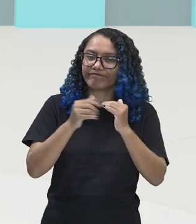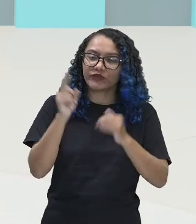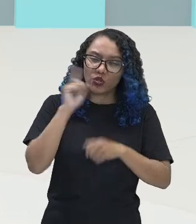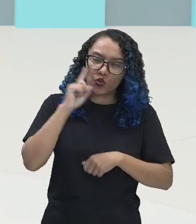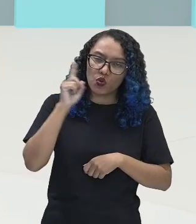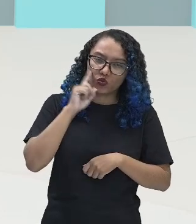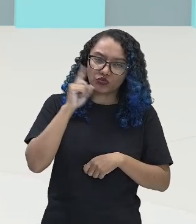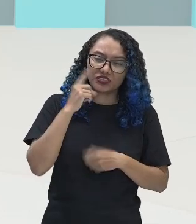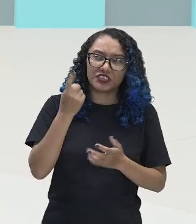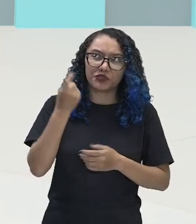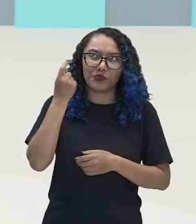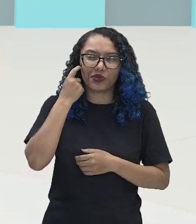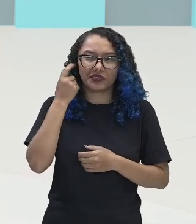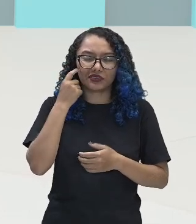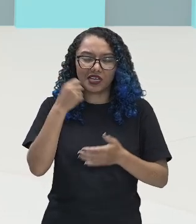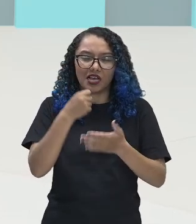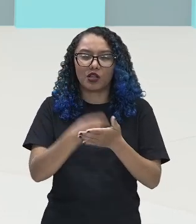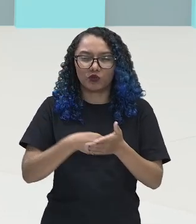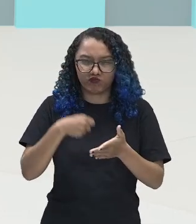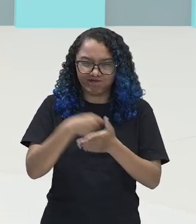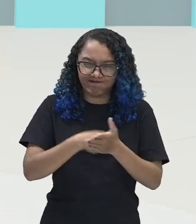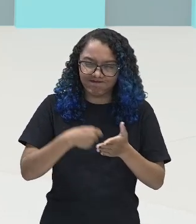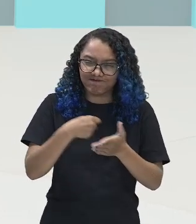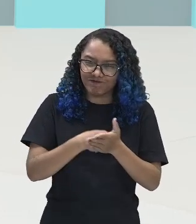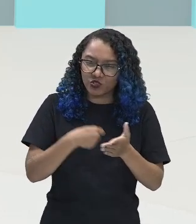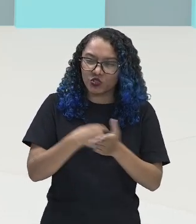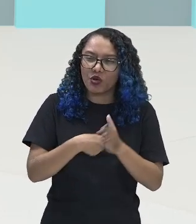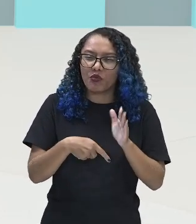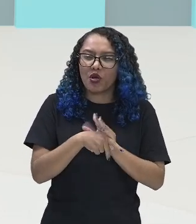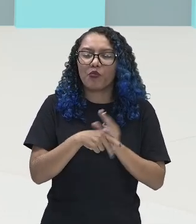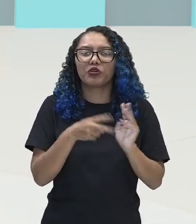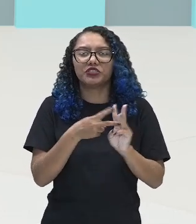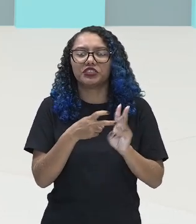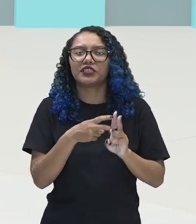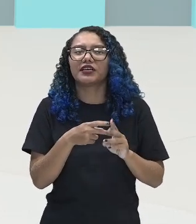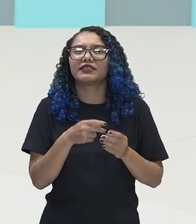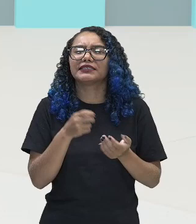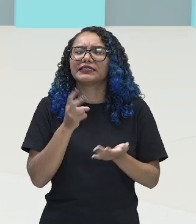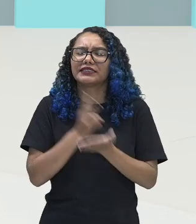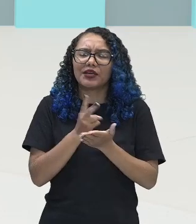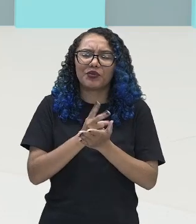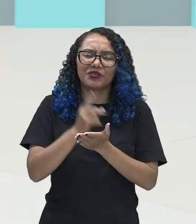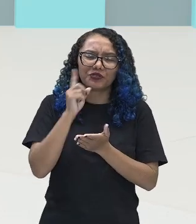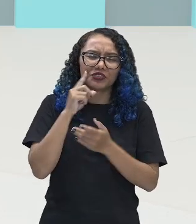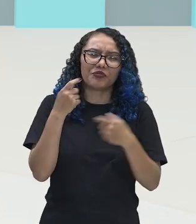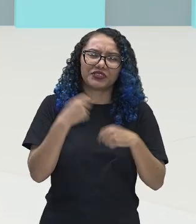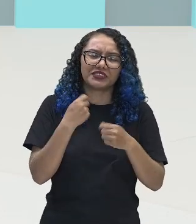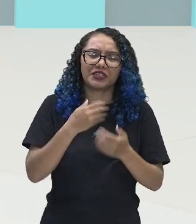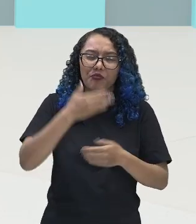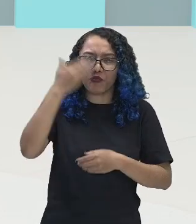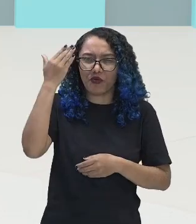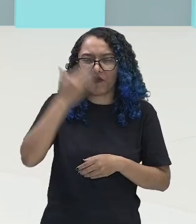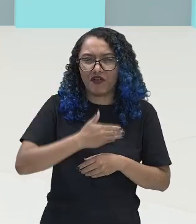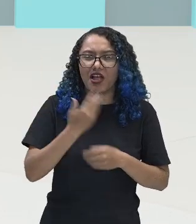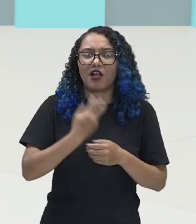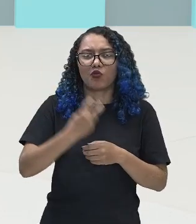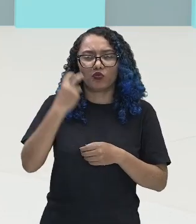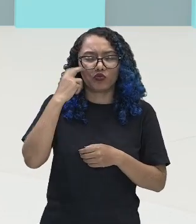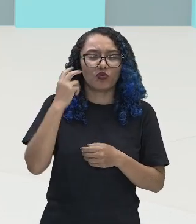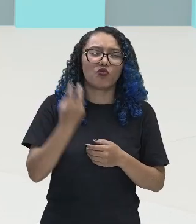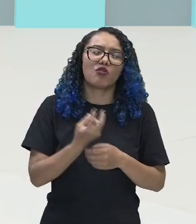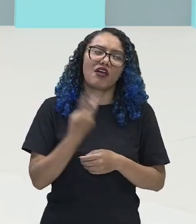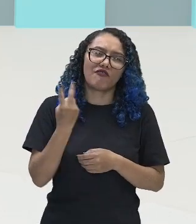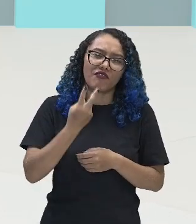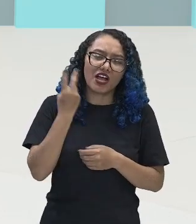têm, de fato, gente, todos os dias eles precisam provar que a cultura deles é aquela, que eles têm valores, que eles não